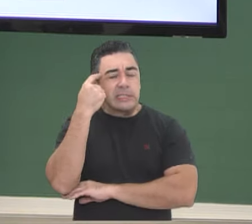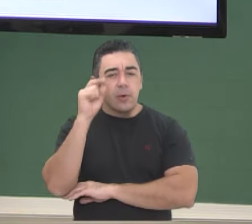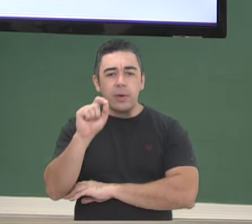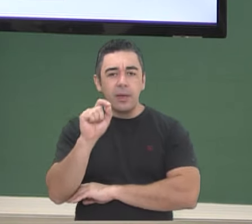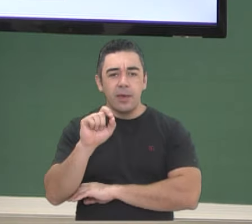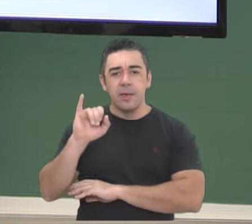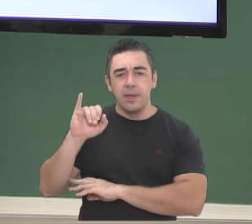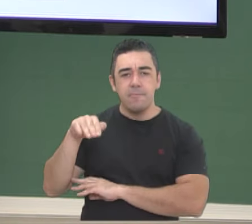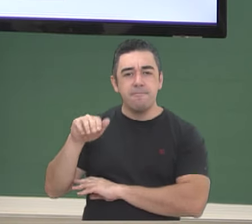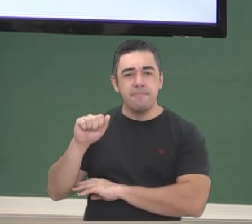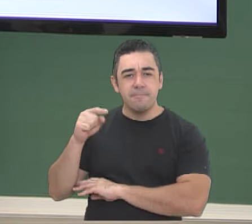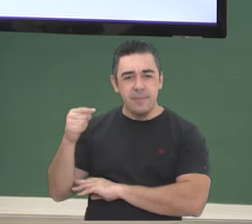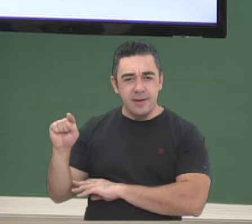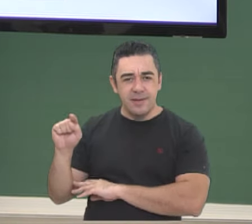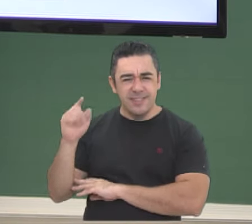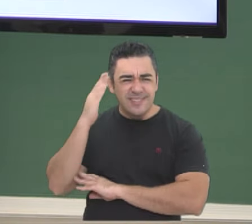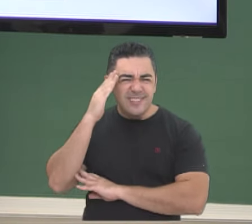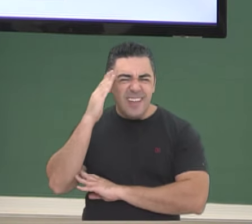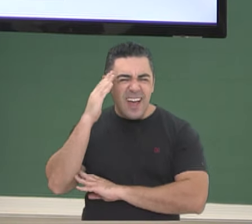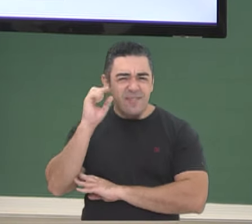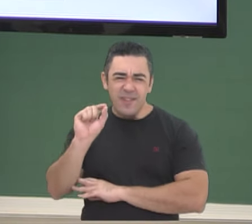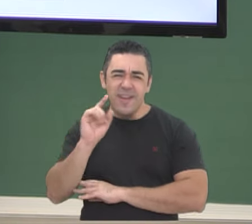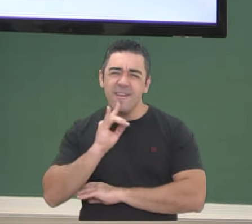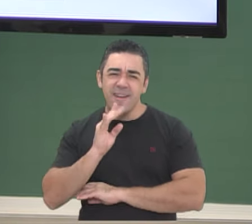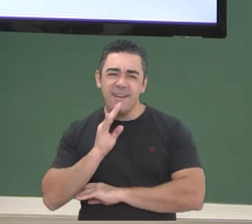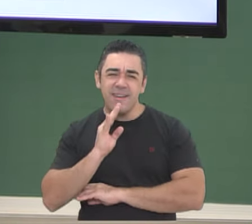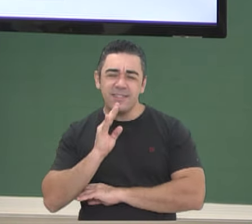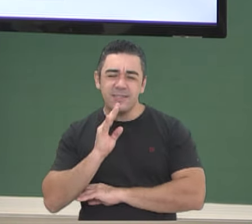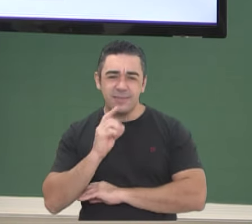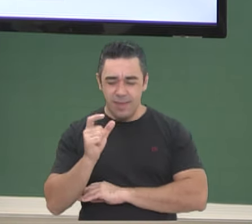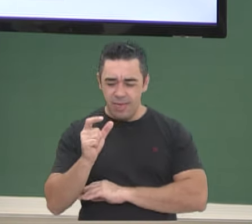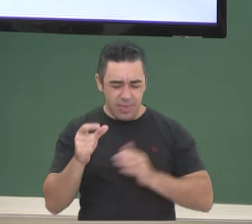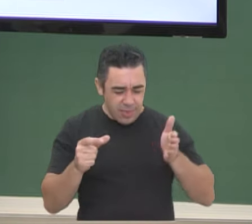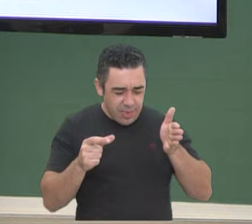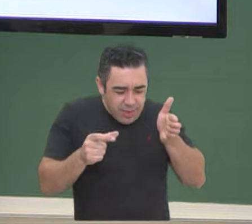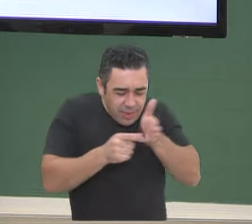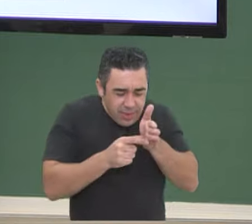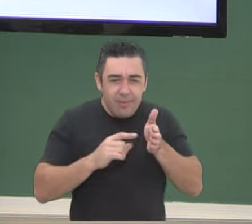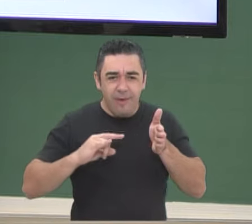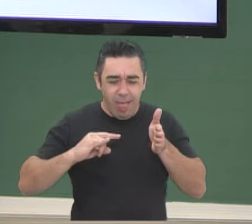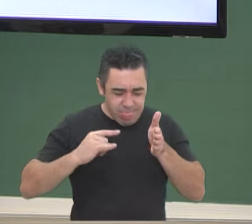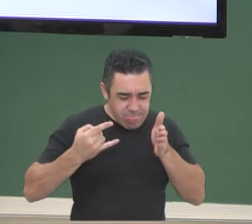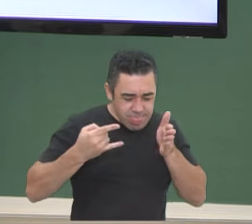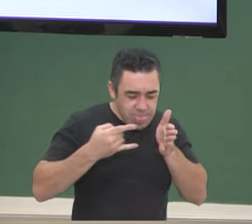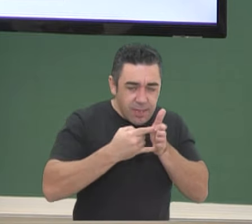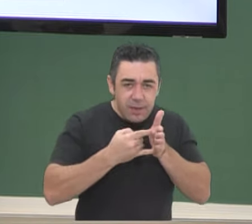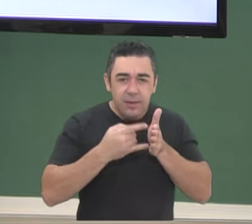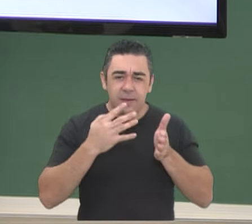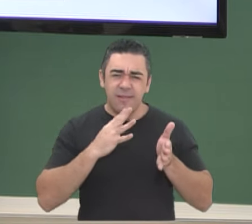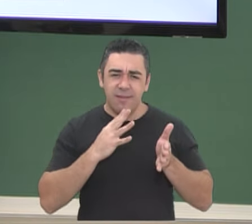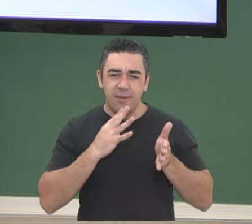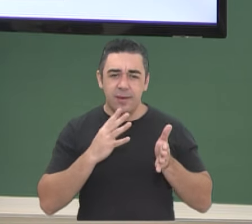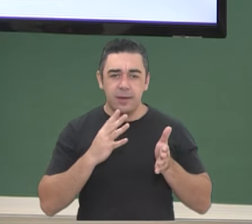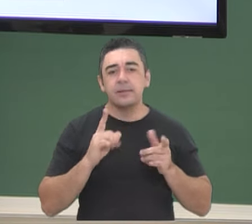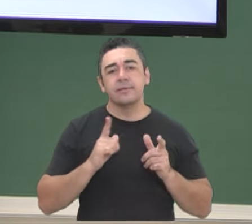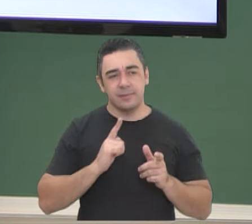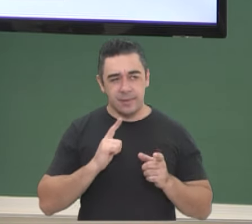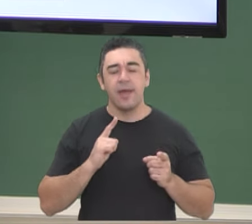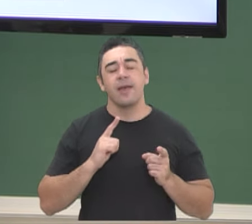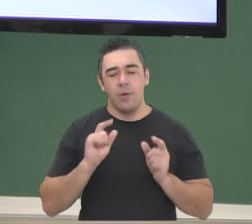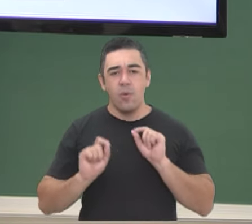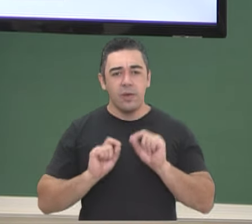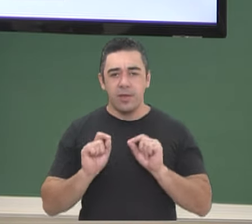eu tenho certeza que a maioria lembra de irmã ok e o porquê na o irmã sim ele tem